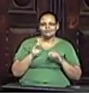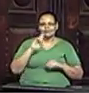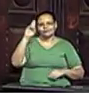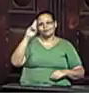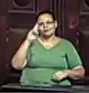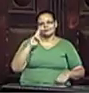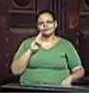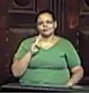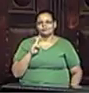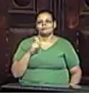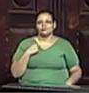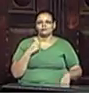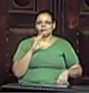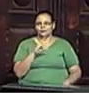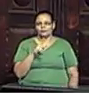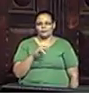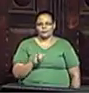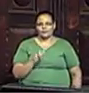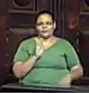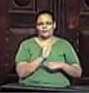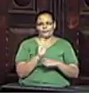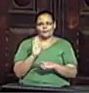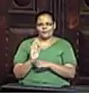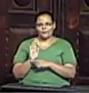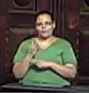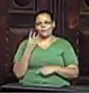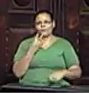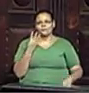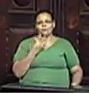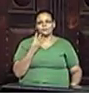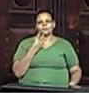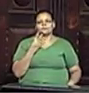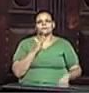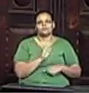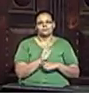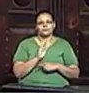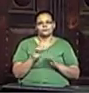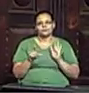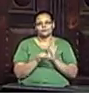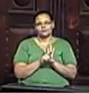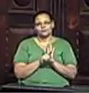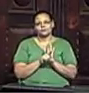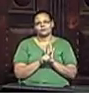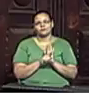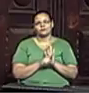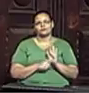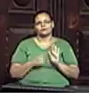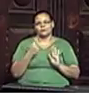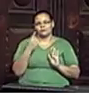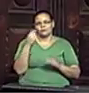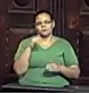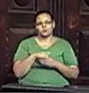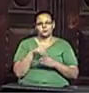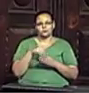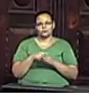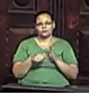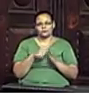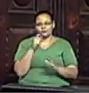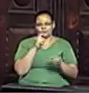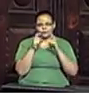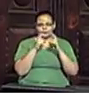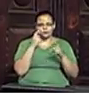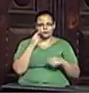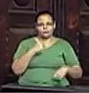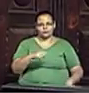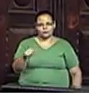a CPI também julgou adequado oferecer 4 proposições legislativas, entre elas uma que foi votada em primeira discussão esta